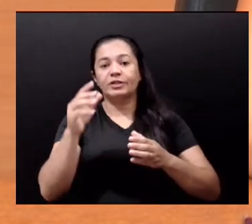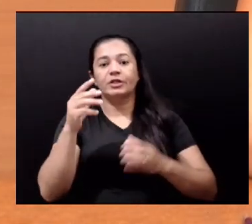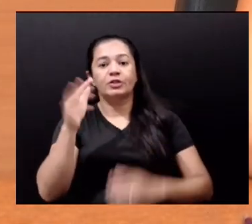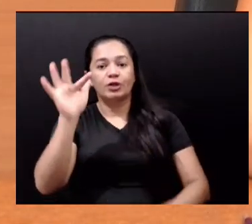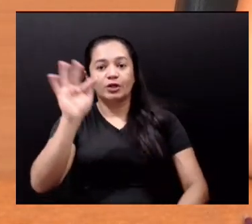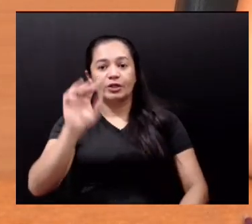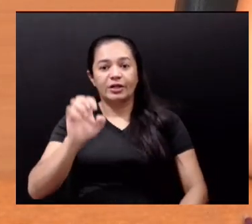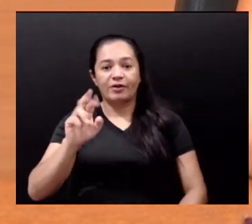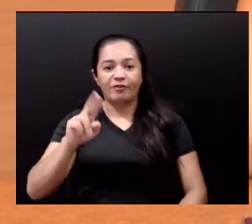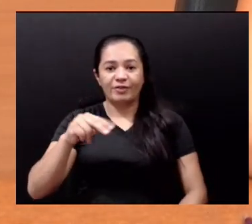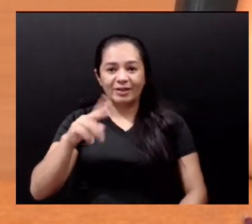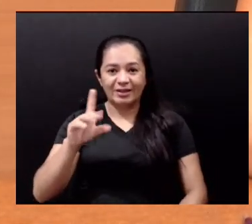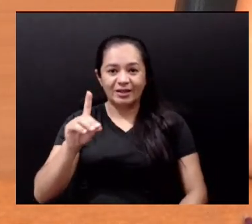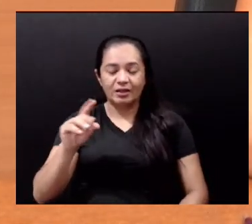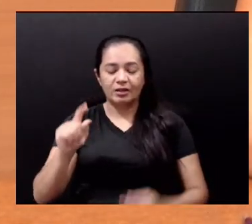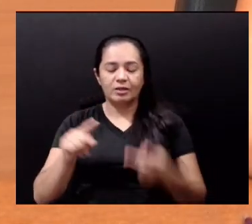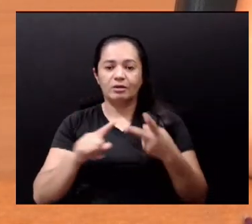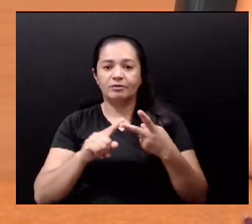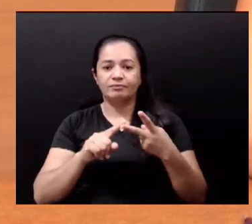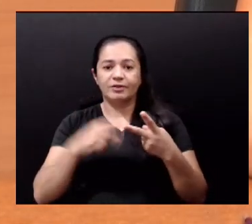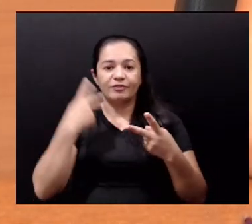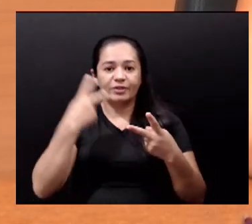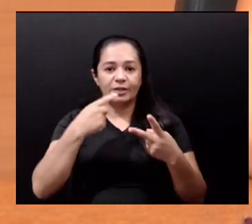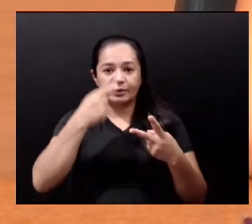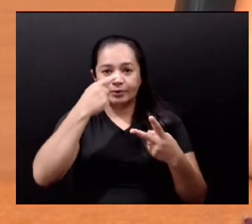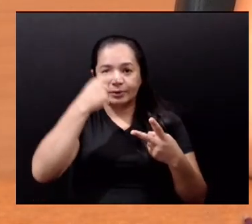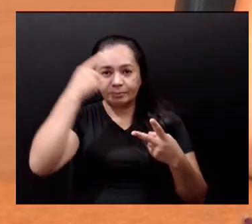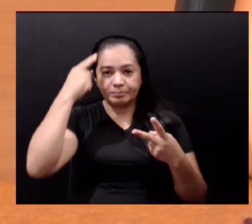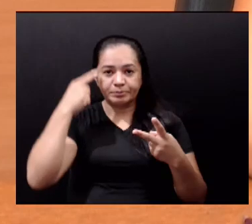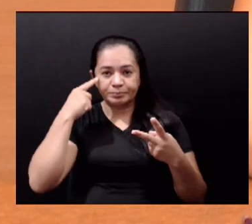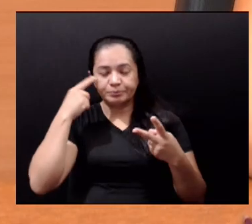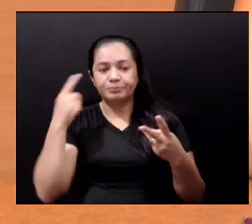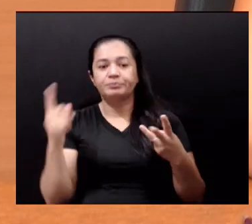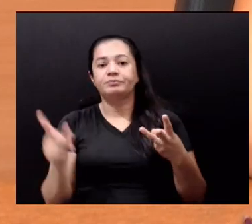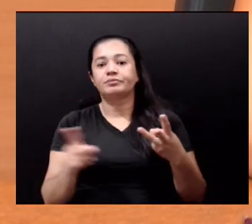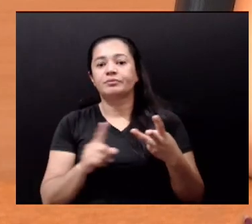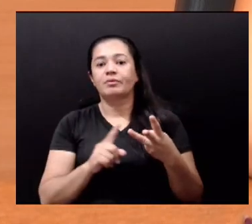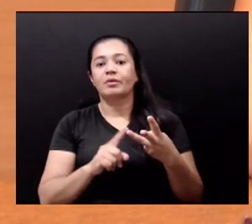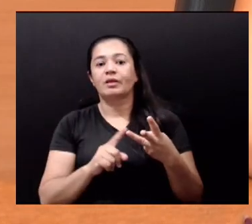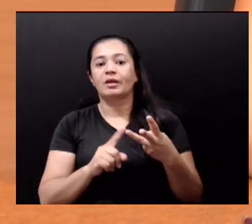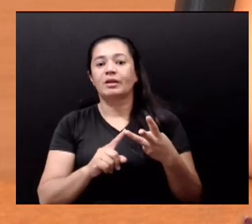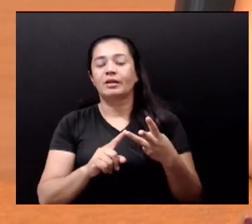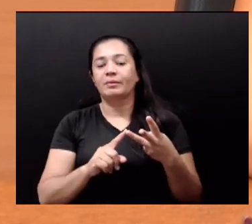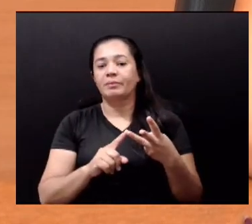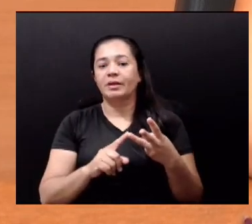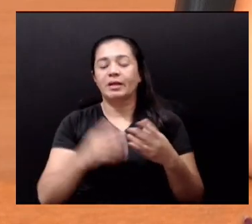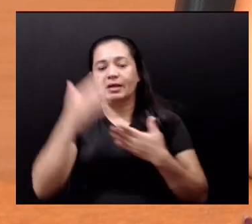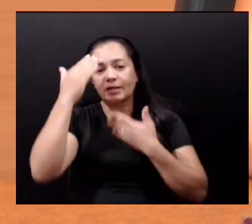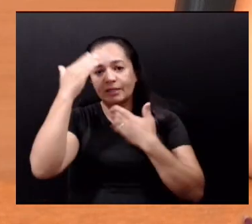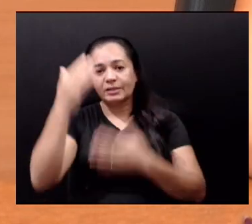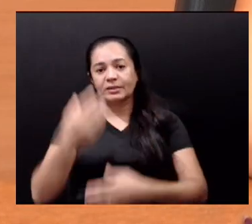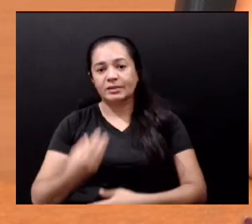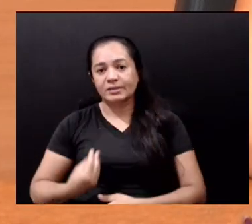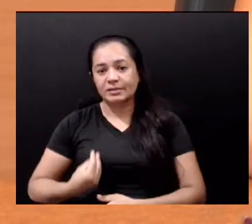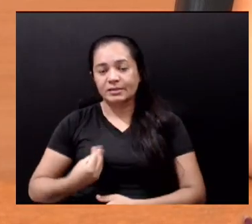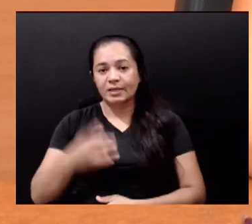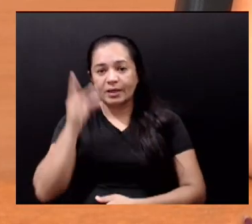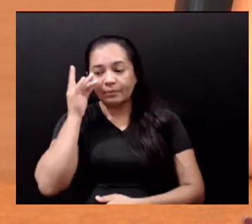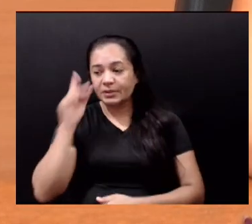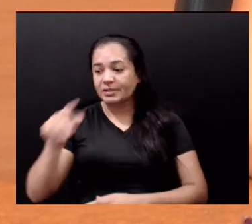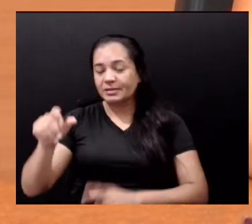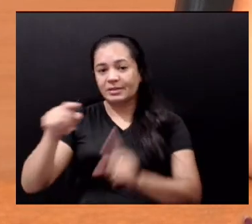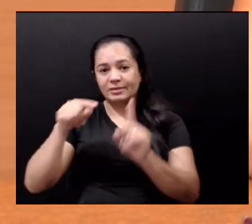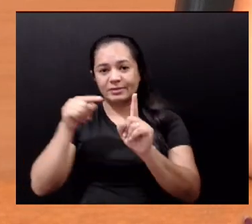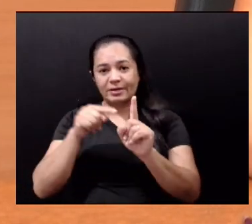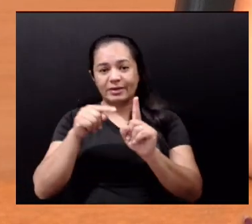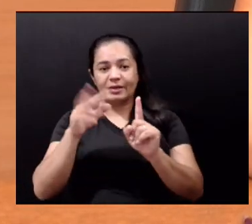aqui presente. Quero agradecer a presença da Tamires Cantares, que é psicóloga escolar, que veio contribuir com